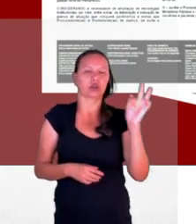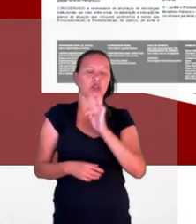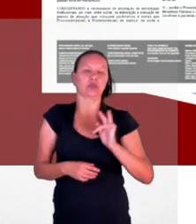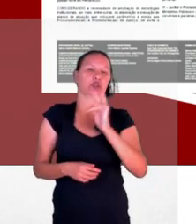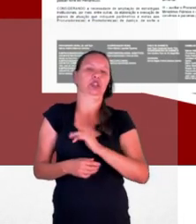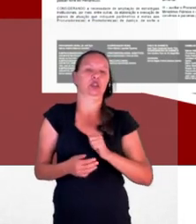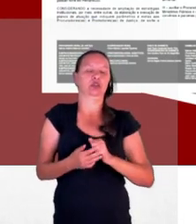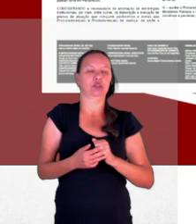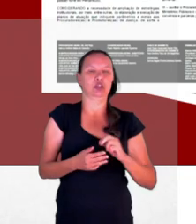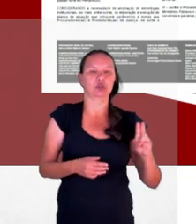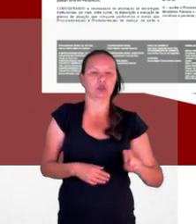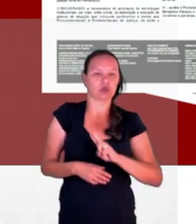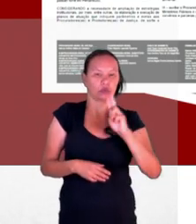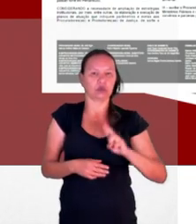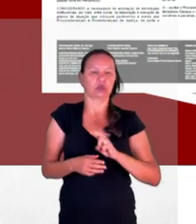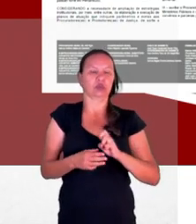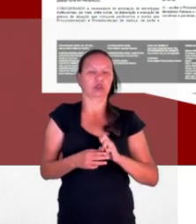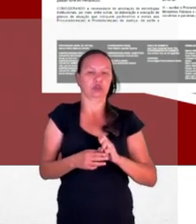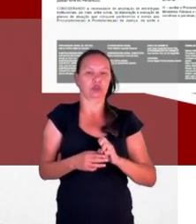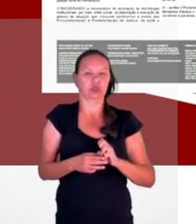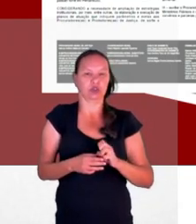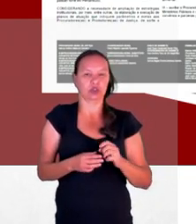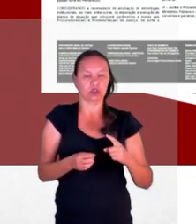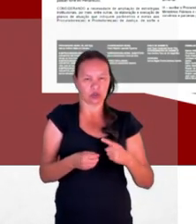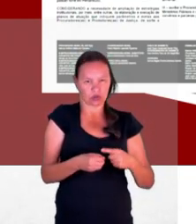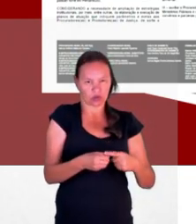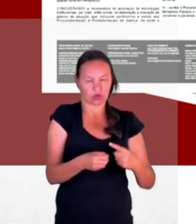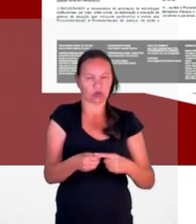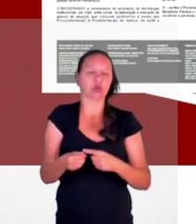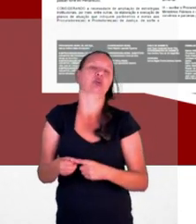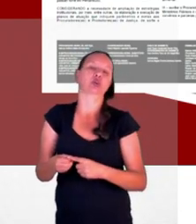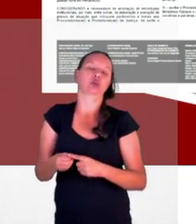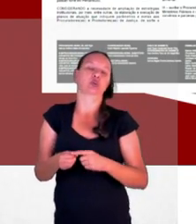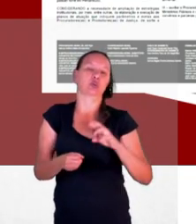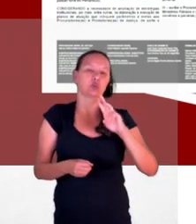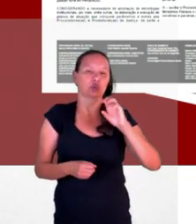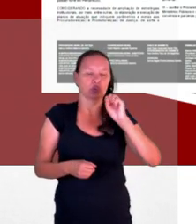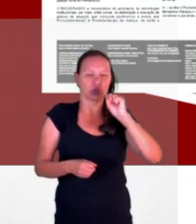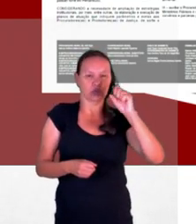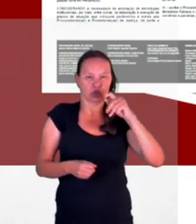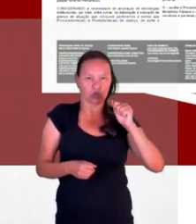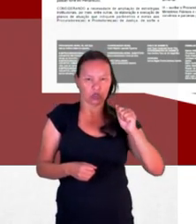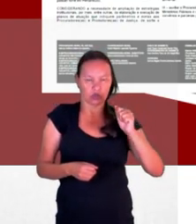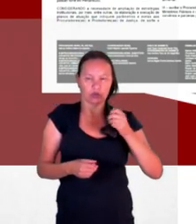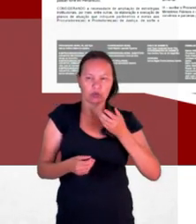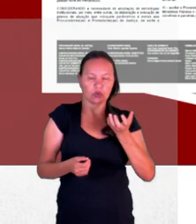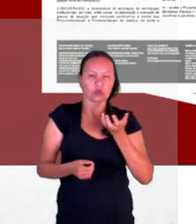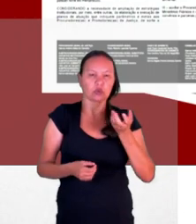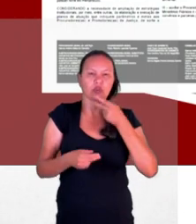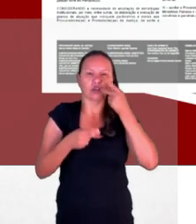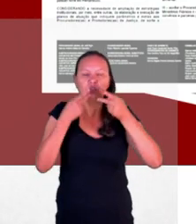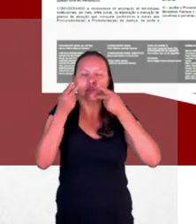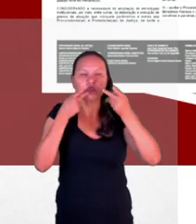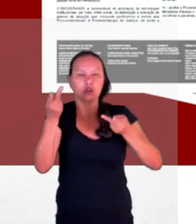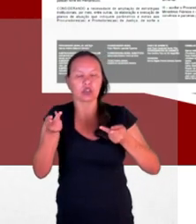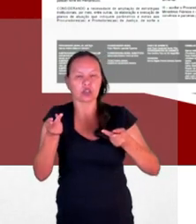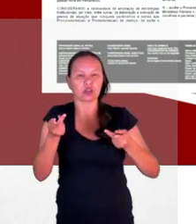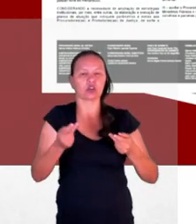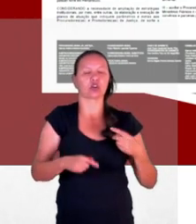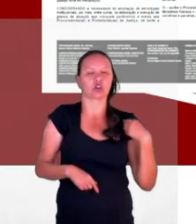em detrimento à à unidade institucional e que que eu quero dizer com isso né nós que já